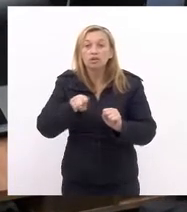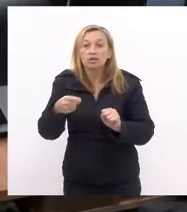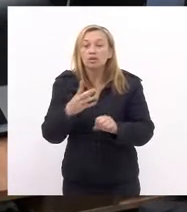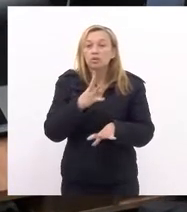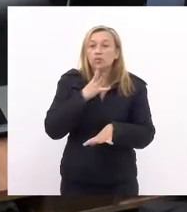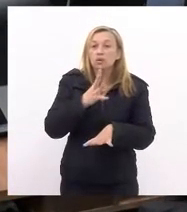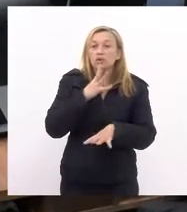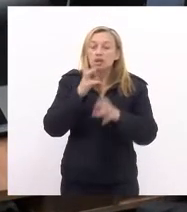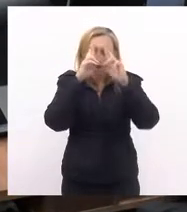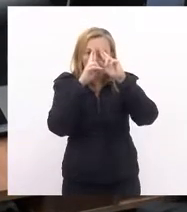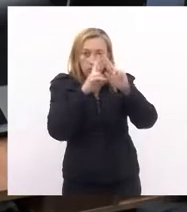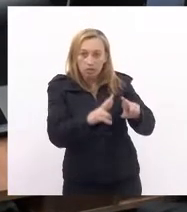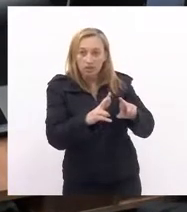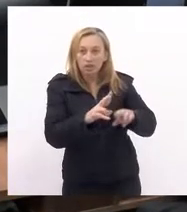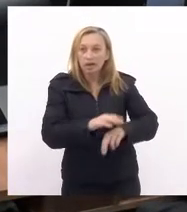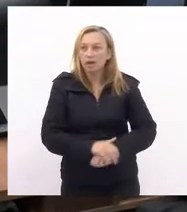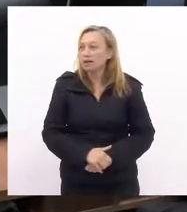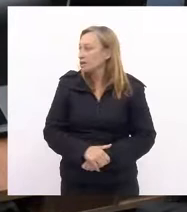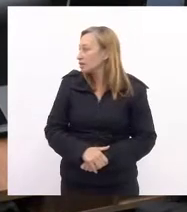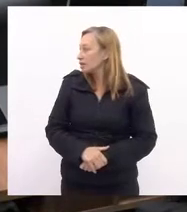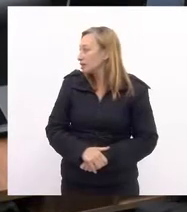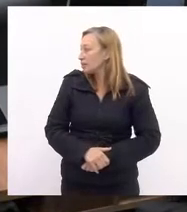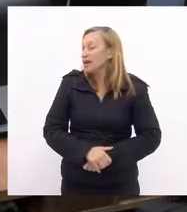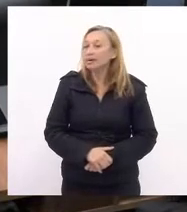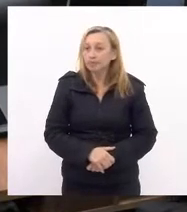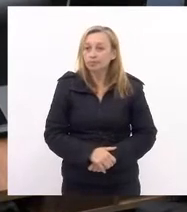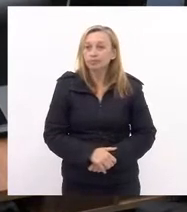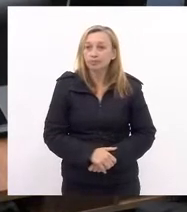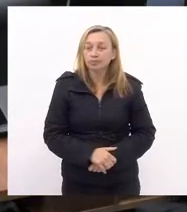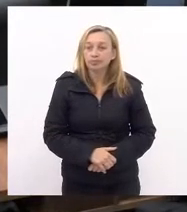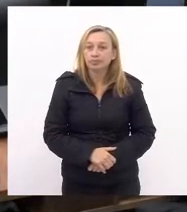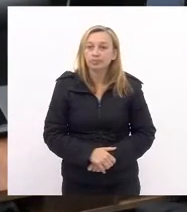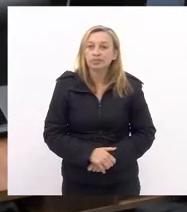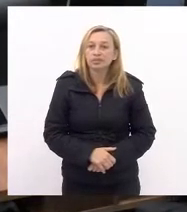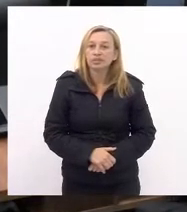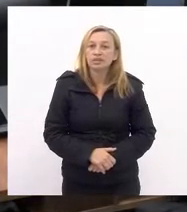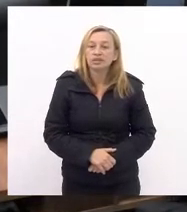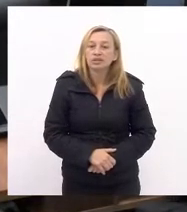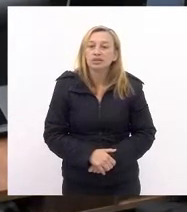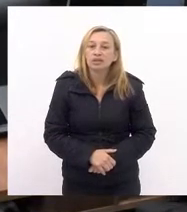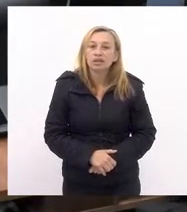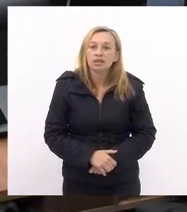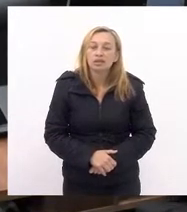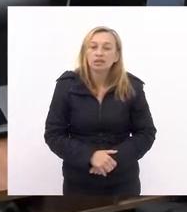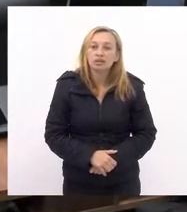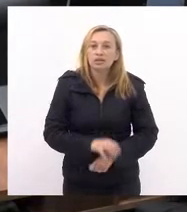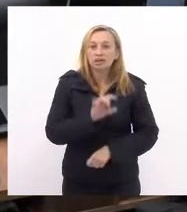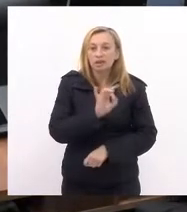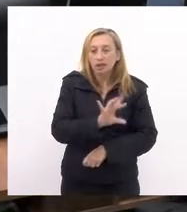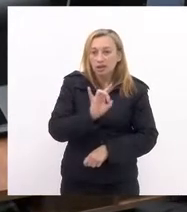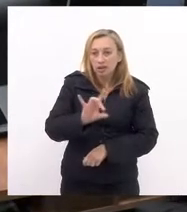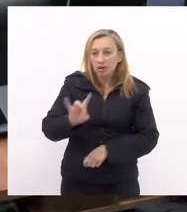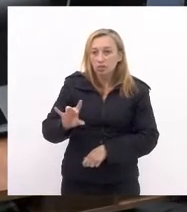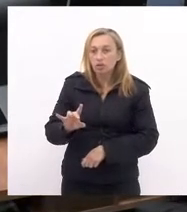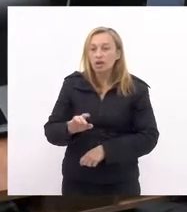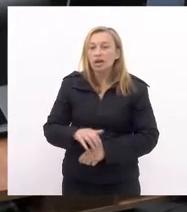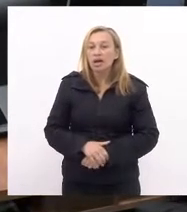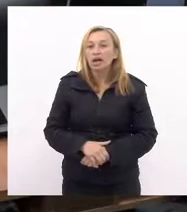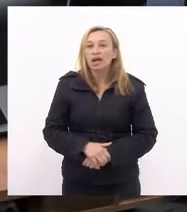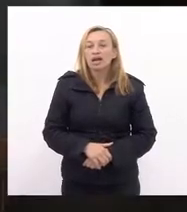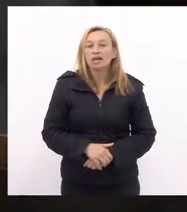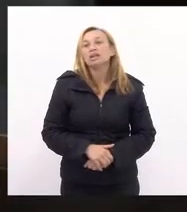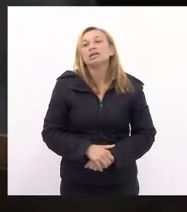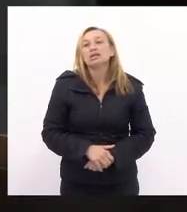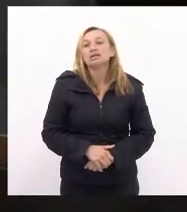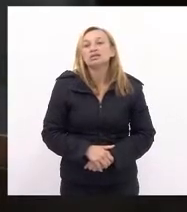conhecimento, respeitar e honrar. Então, o objetivo nosso, estou convocando cada um e cada uma aqui presente, não é